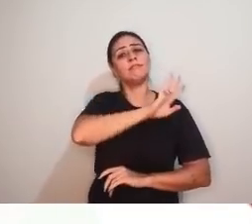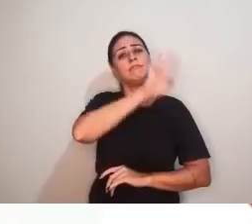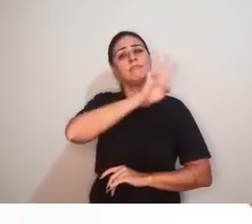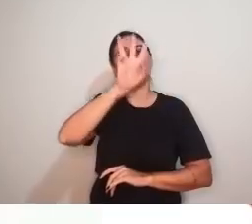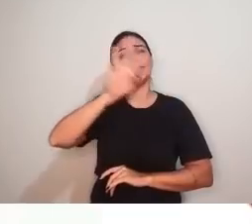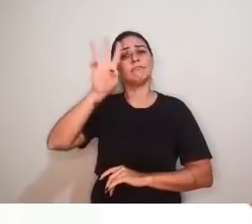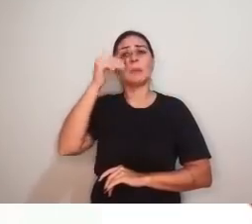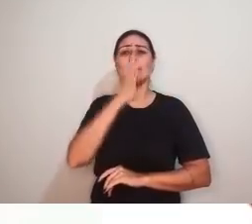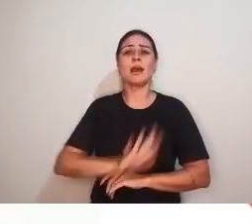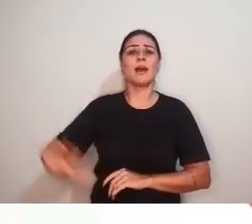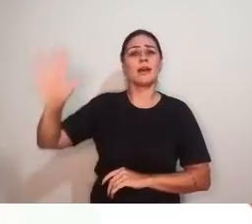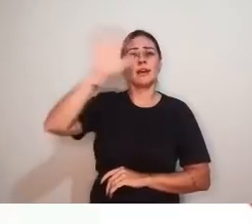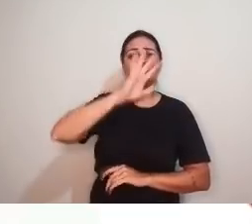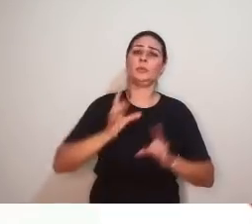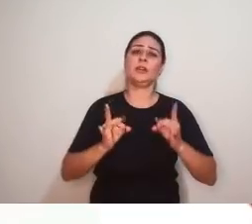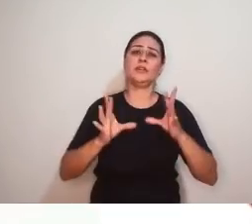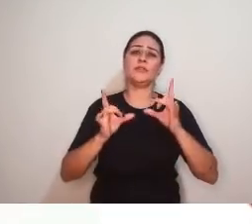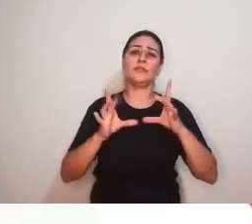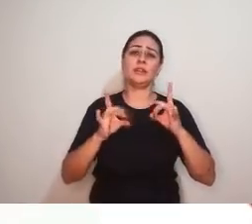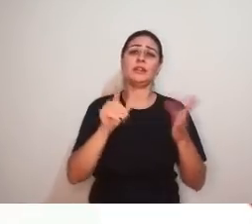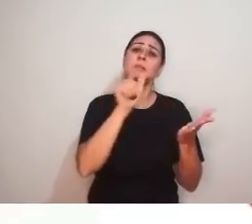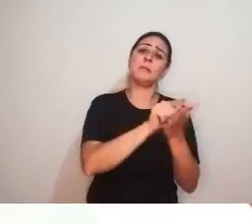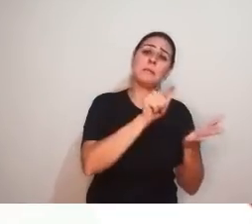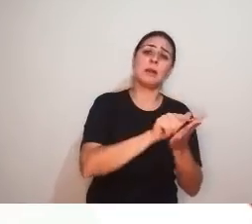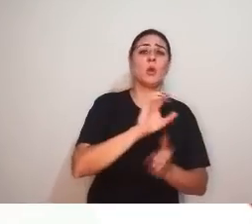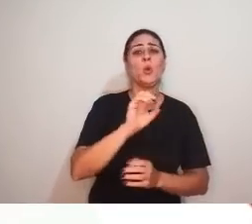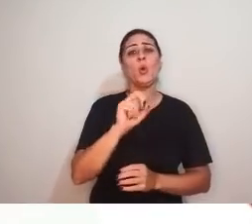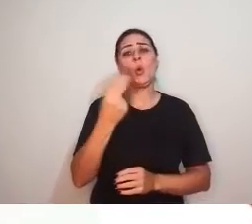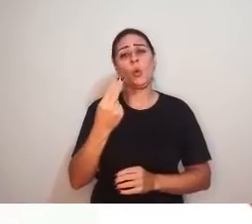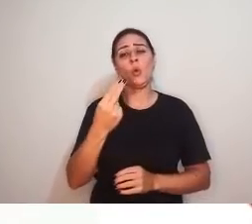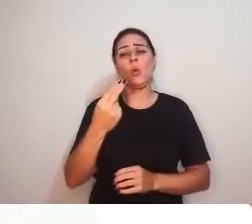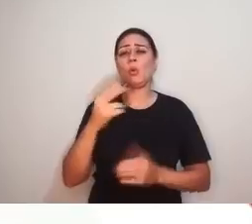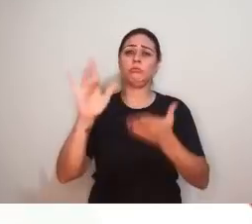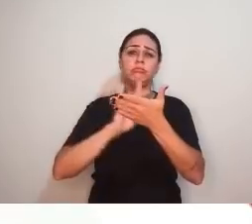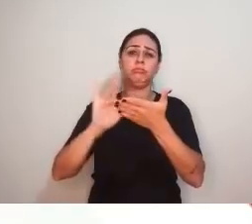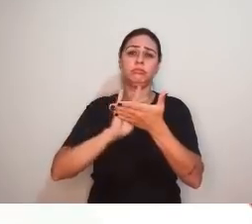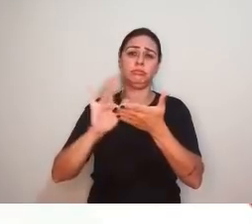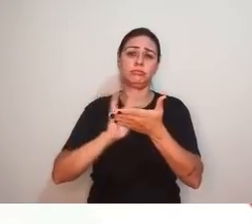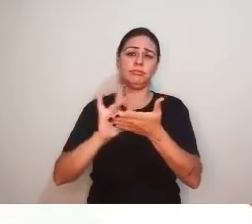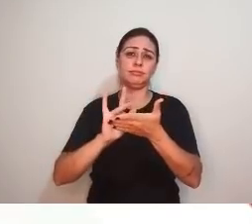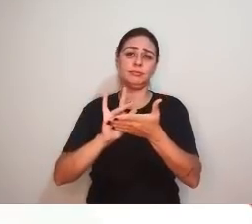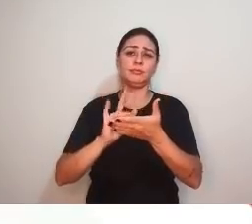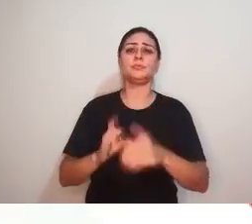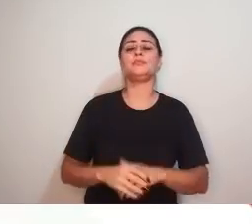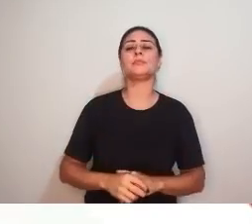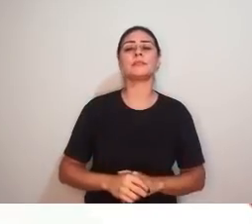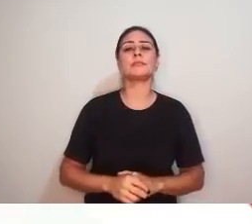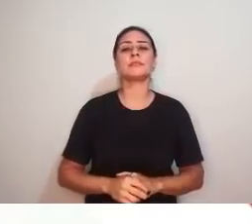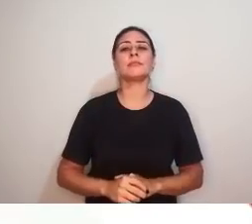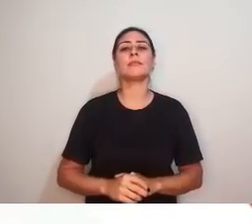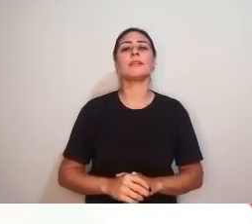XXI, estão disponíveis nas lojas virtuais de todo o Brasil, para serem adquiridos no formato papel ou e-book. Tá?